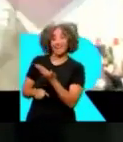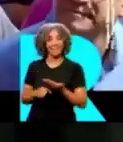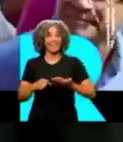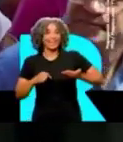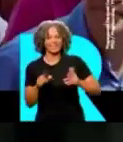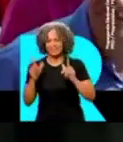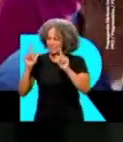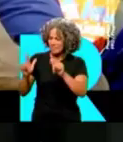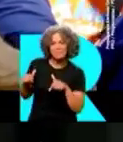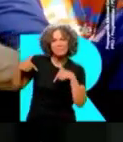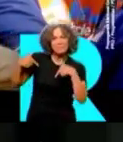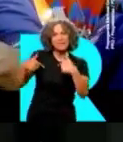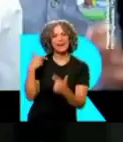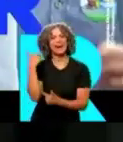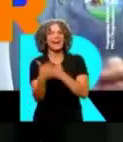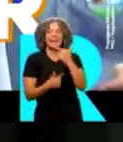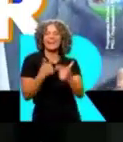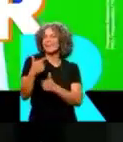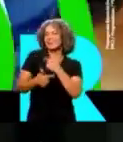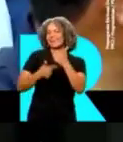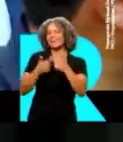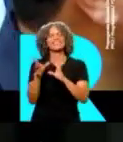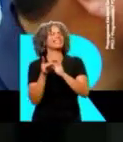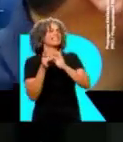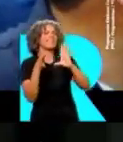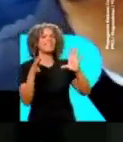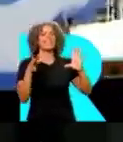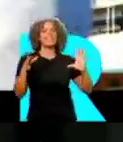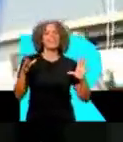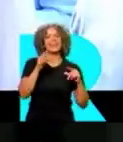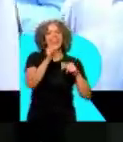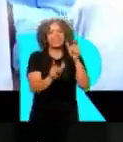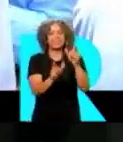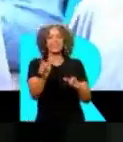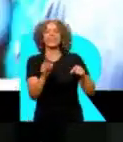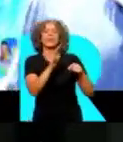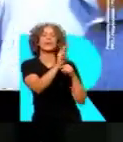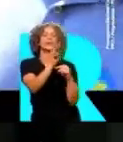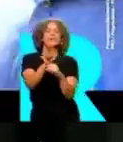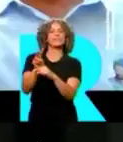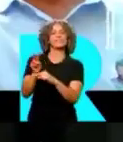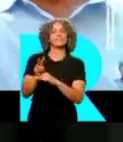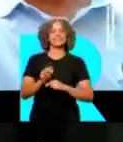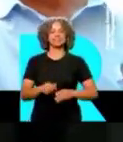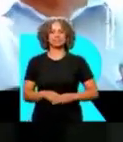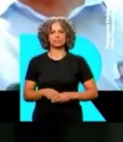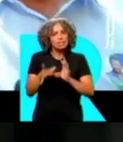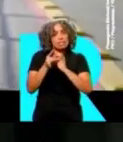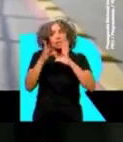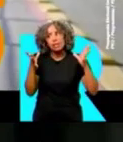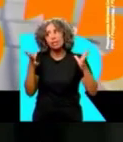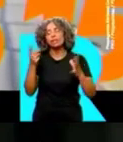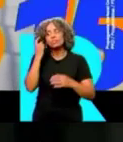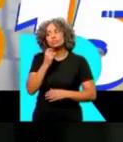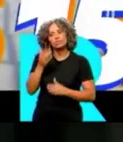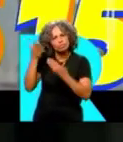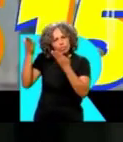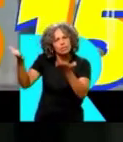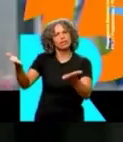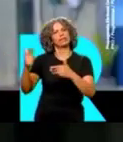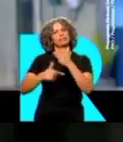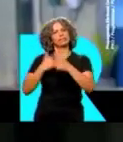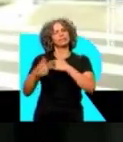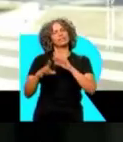Ricardo